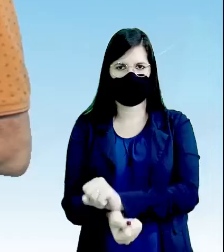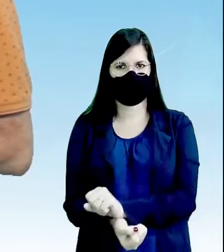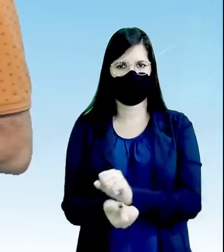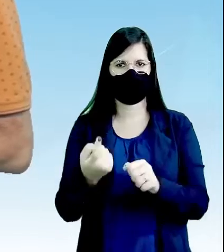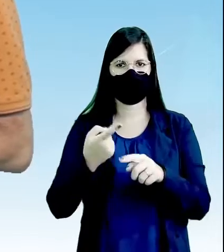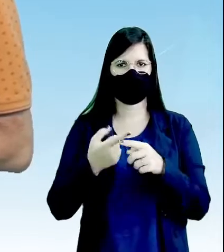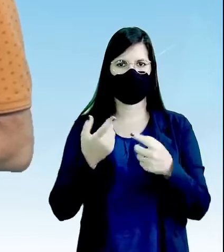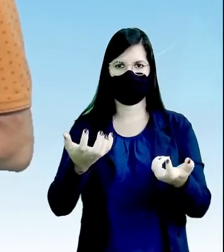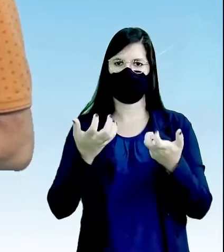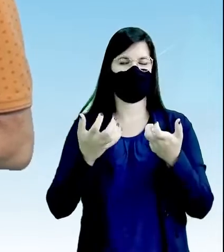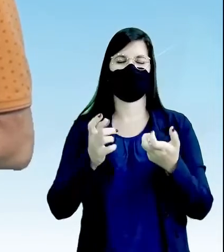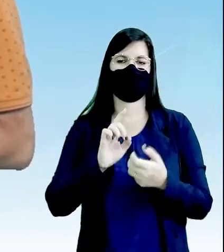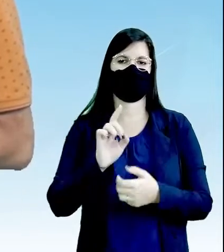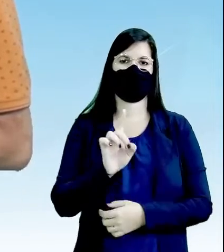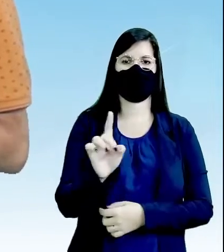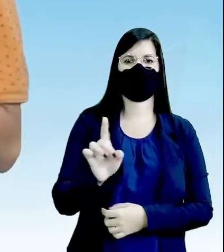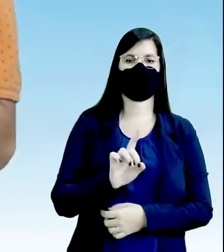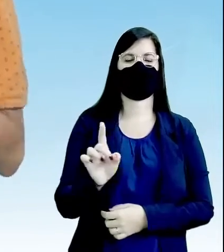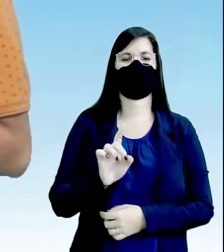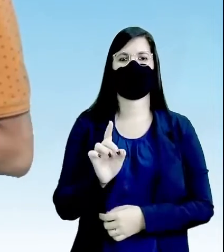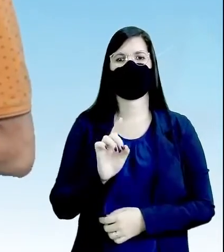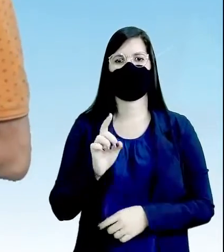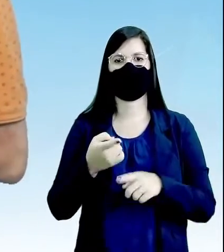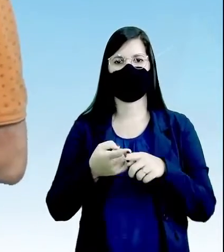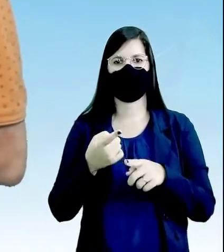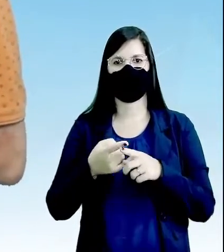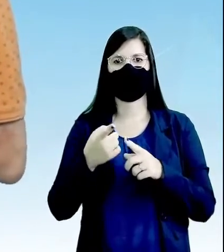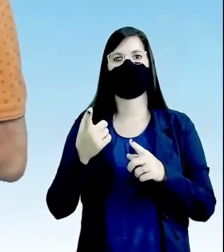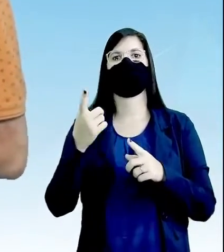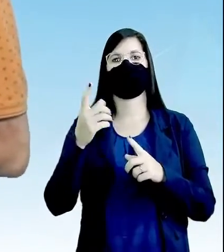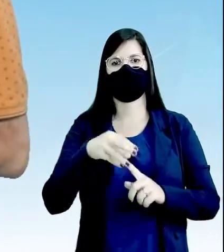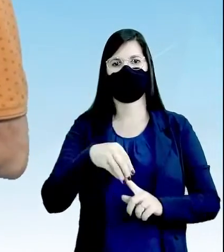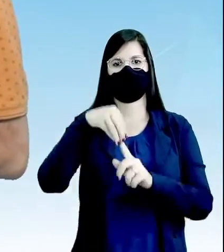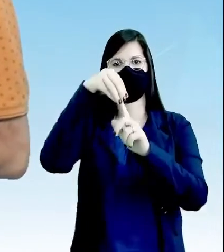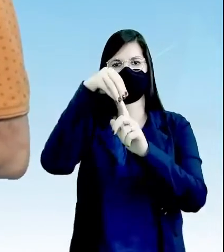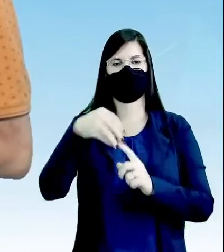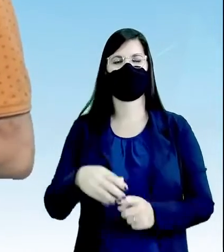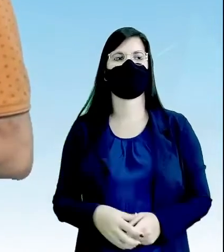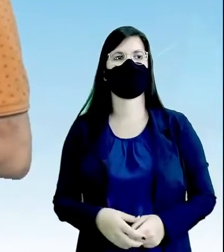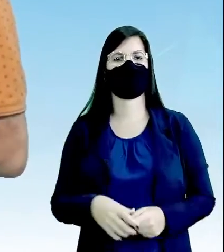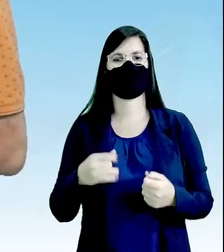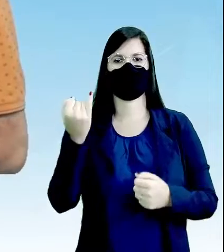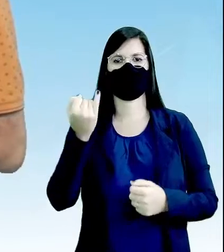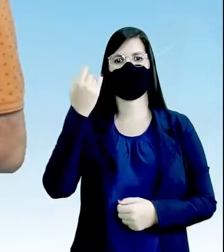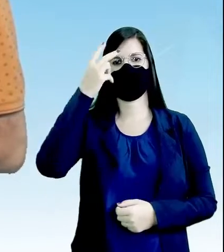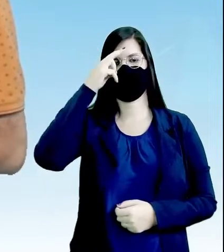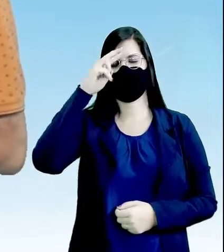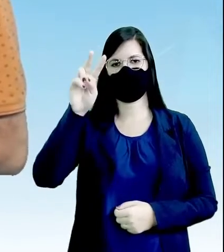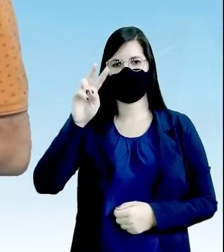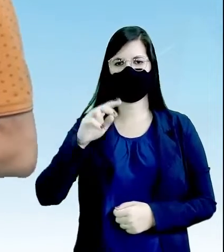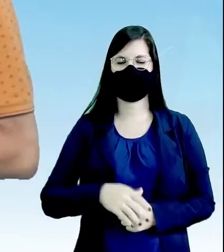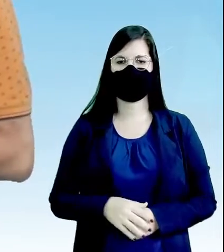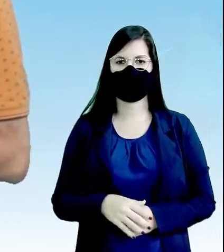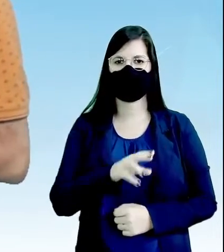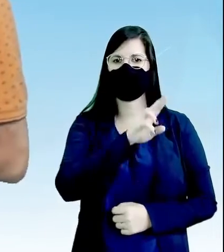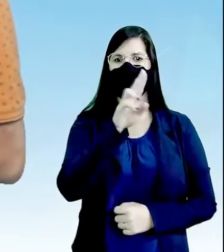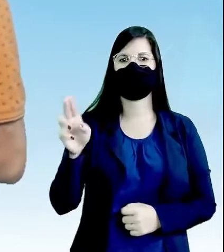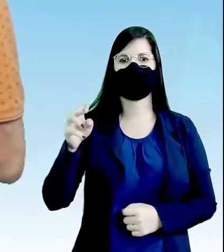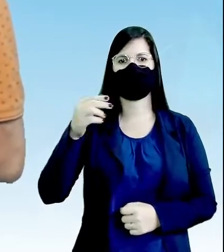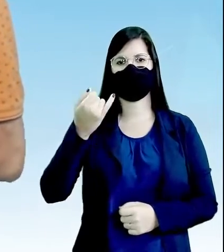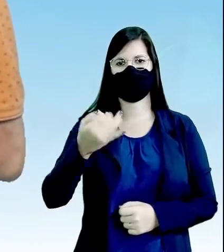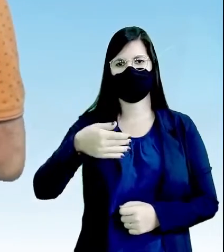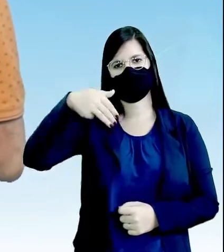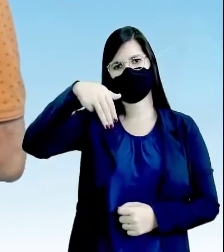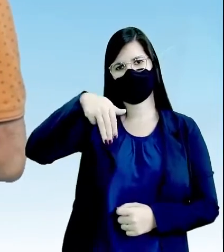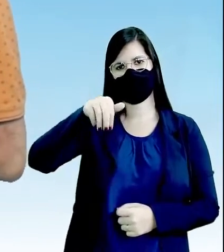aí porque ele quer, justamente porque ele foi um mártir. É importante lembrar que Marte, pelo que o próprio nome já lembra, é